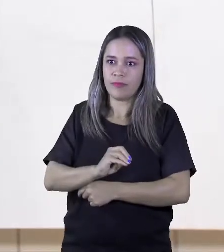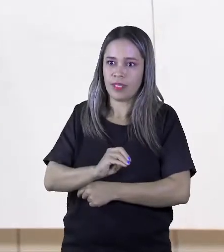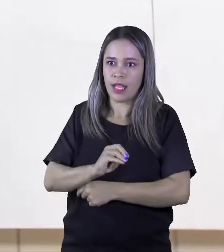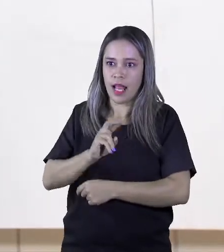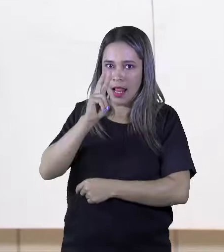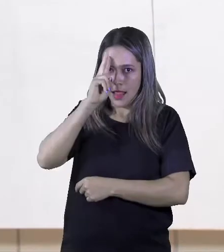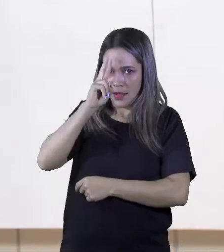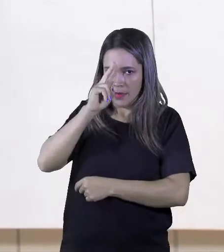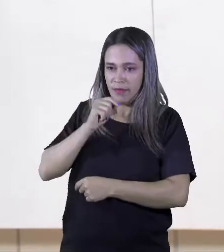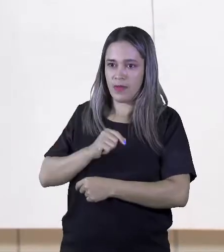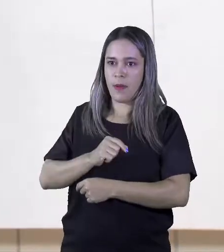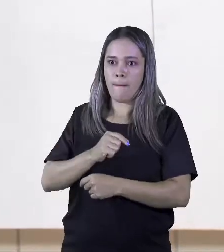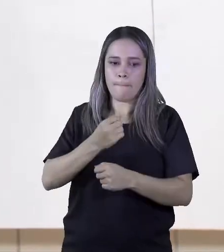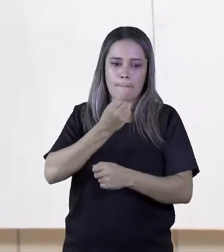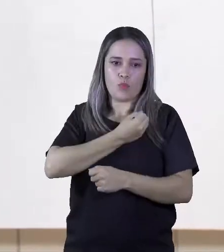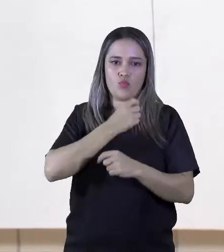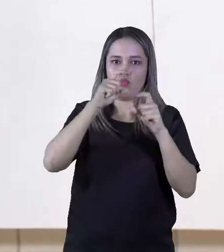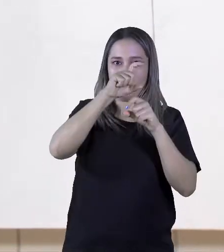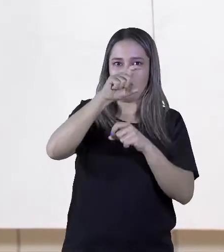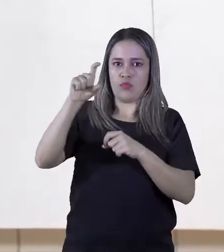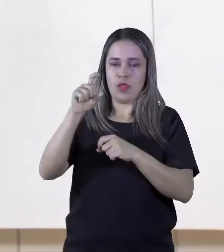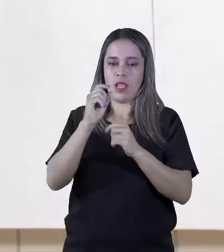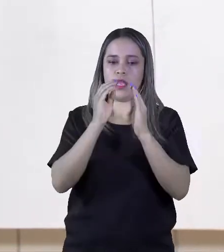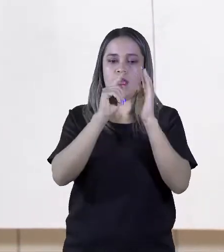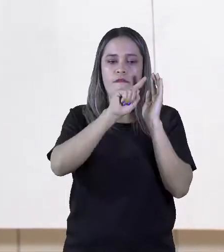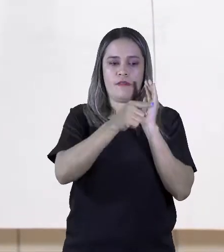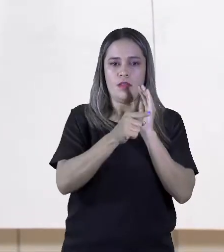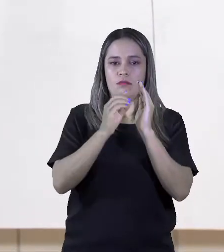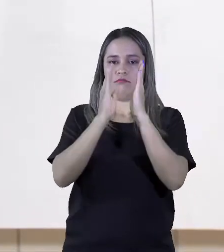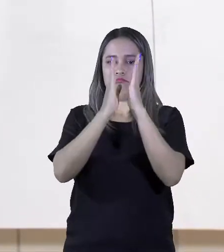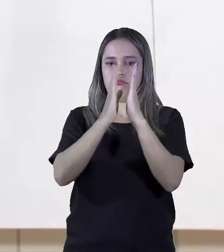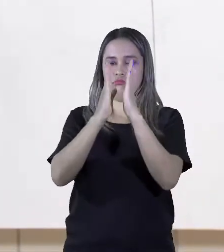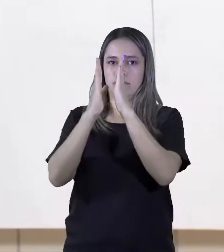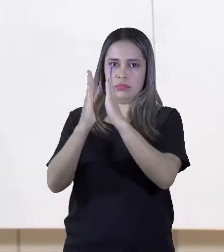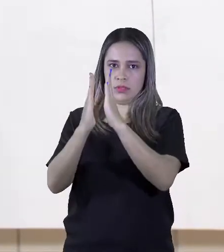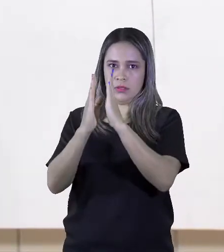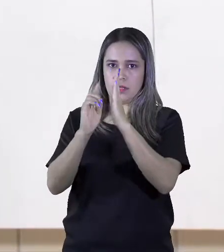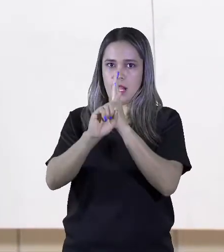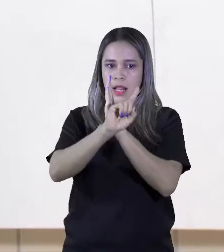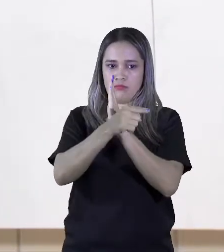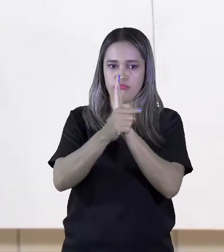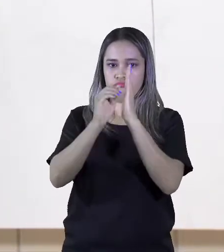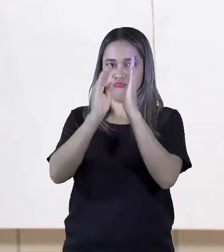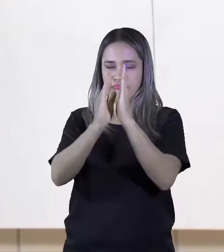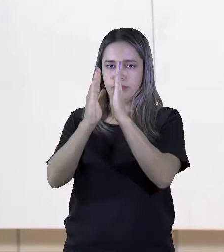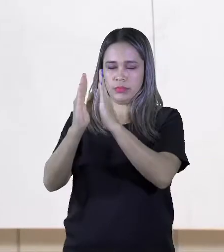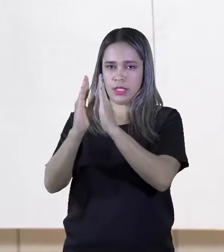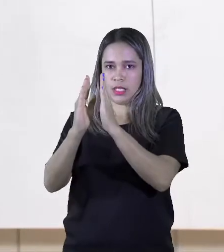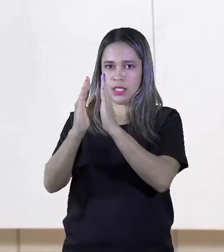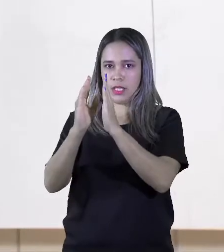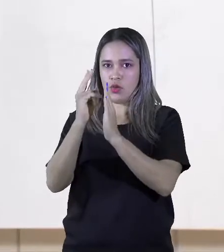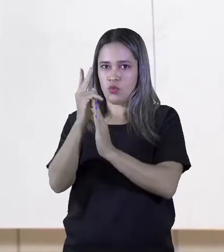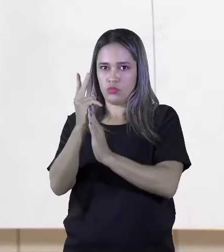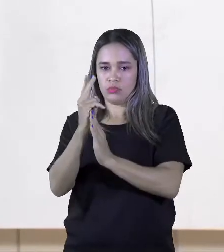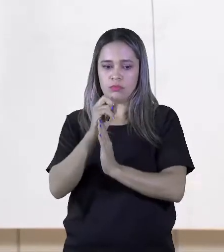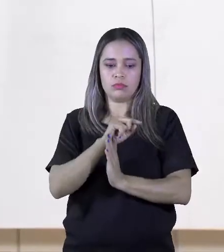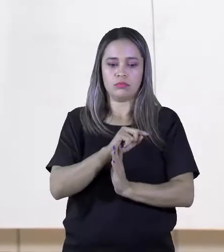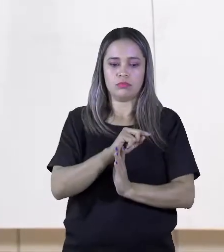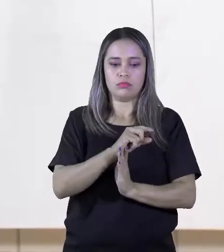ó. Primeiro número tem 2 casas após a vírgula e o segundo tem 1